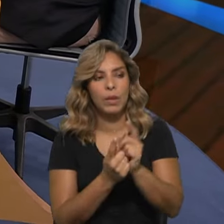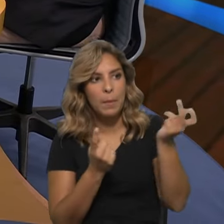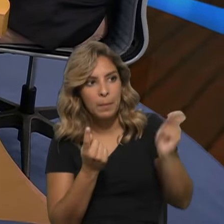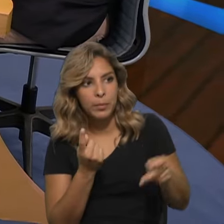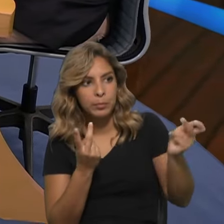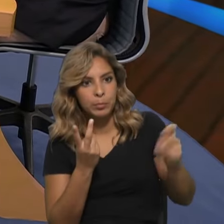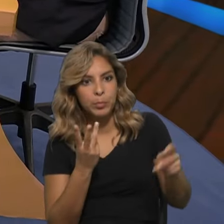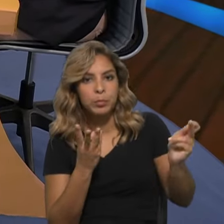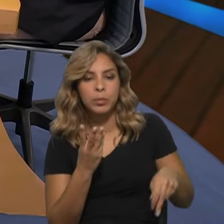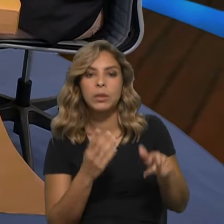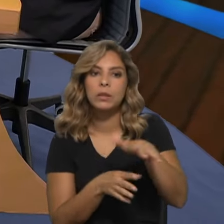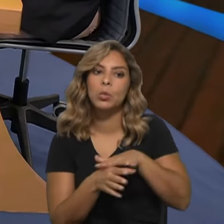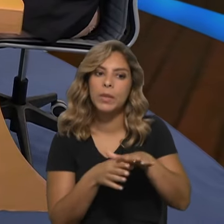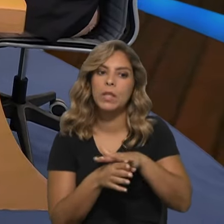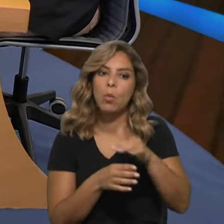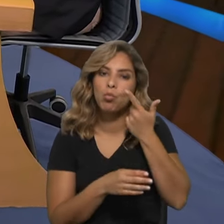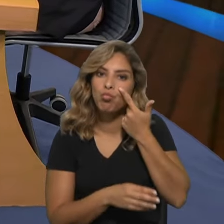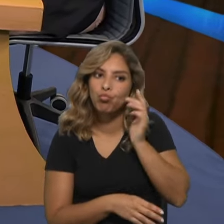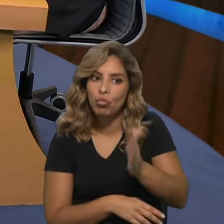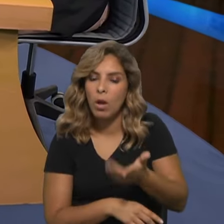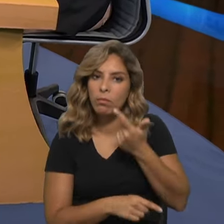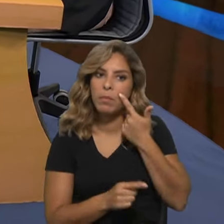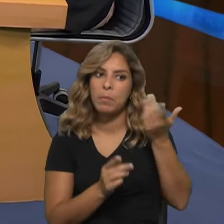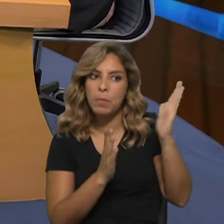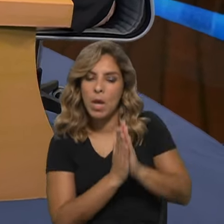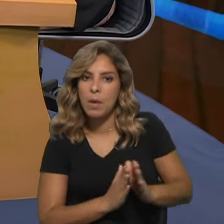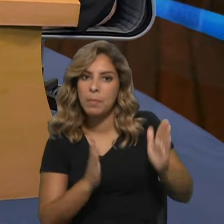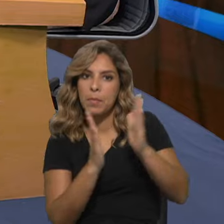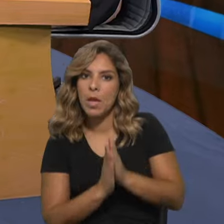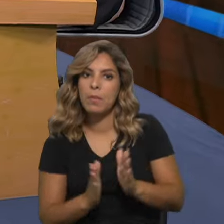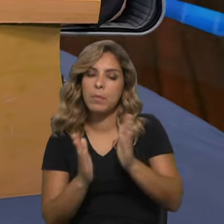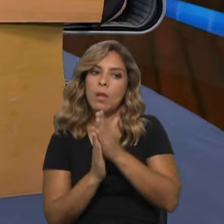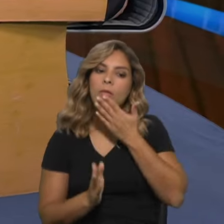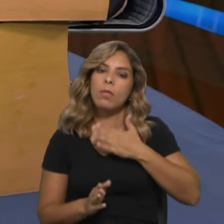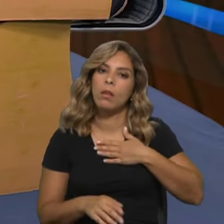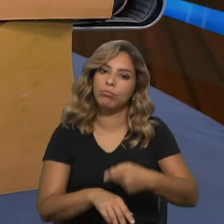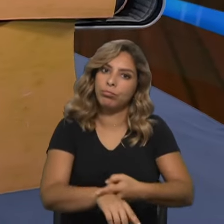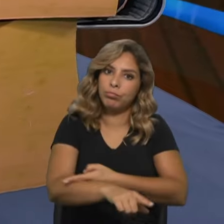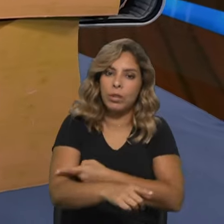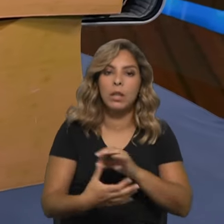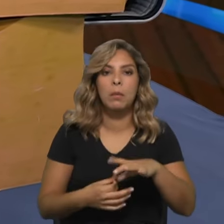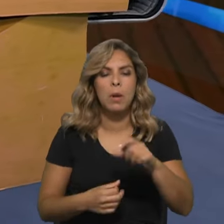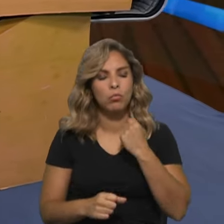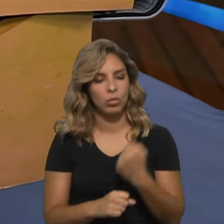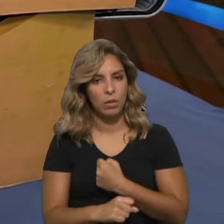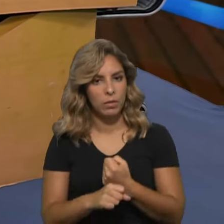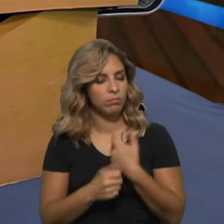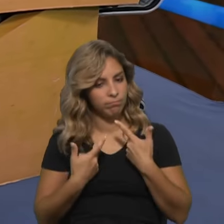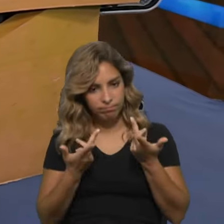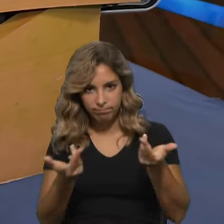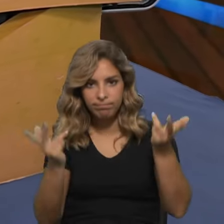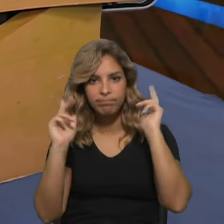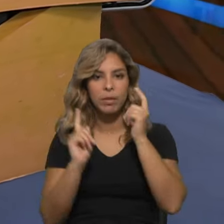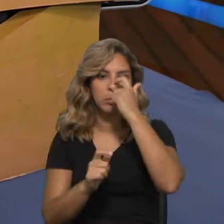são emotivas para todos nós, mas são um serviço que nós nos dispomos a fazer aos peregrinos por